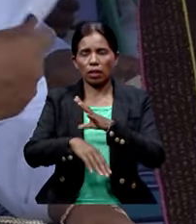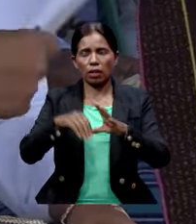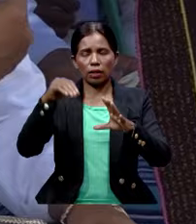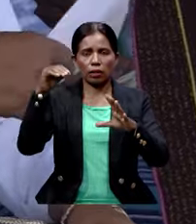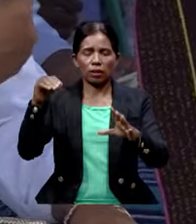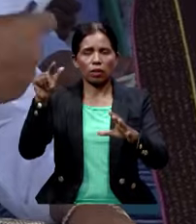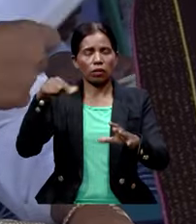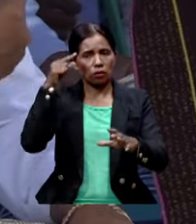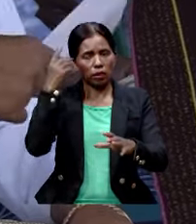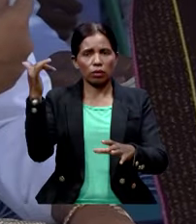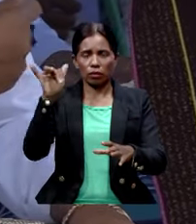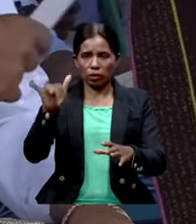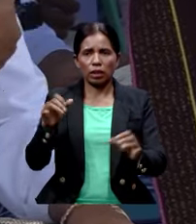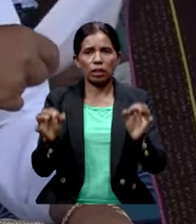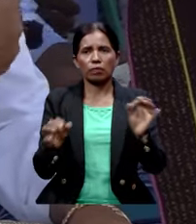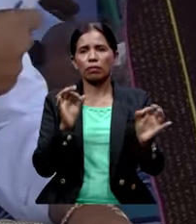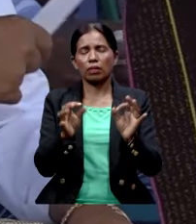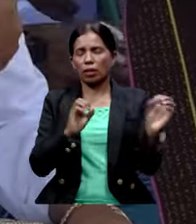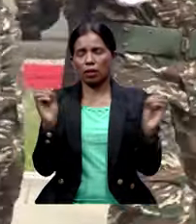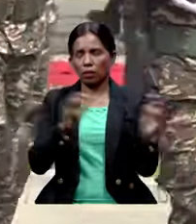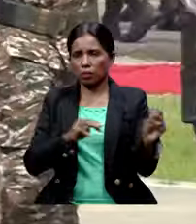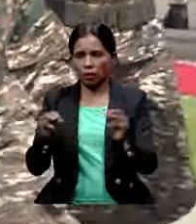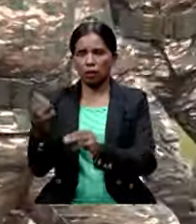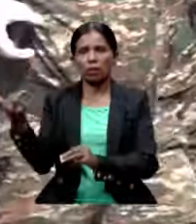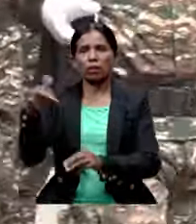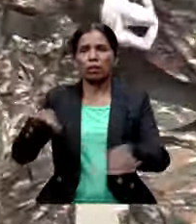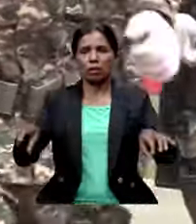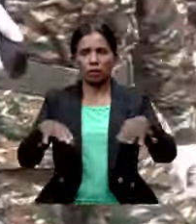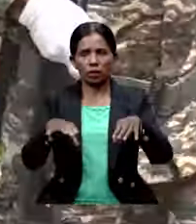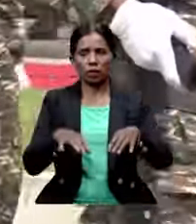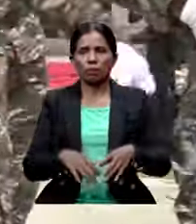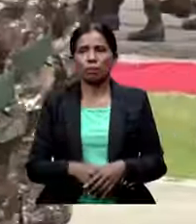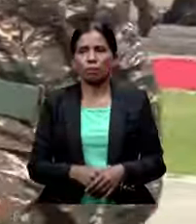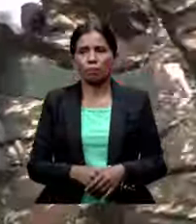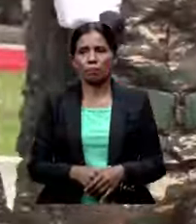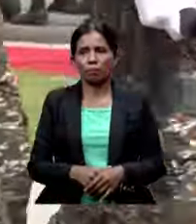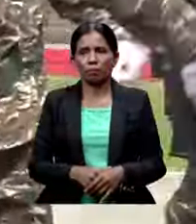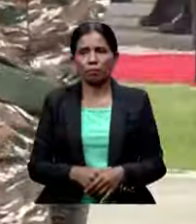Balun, cari que lá mudança vai ser a serviço. Adere de Ximenes, Luciano Amaral, Ziemen.